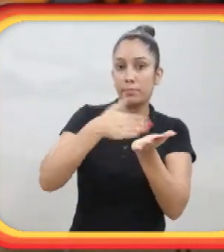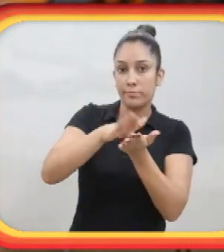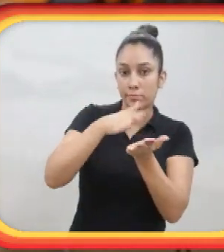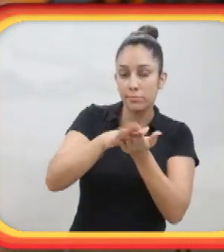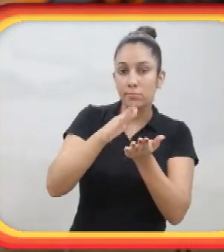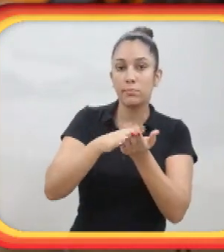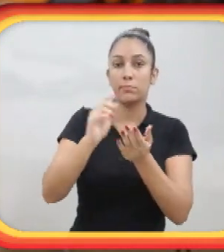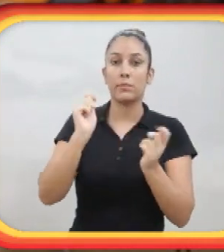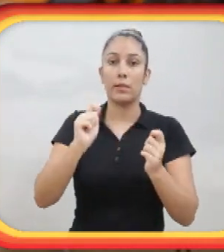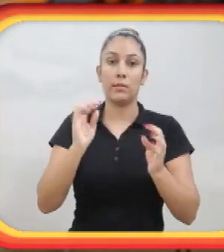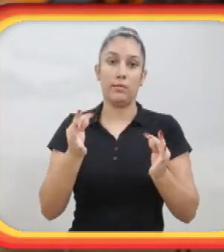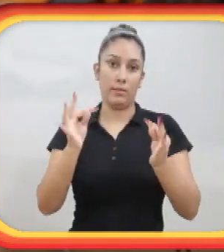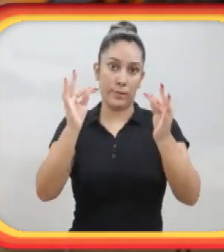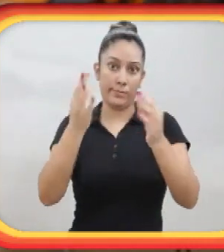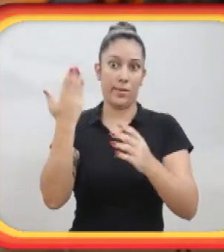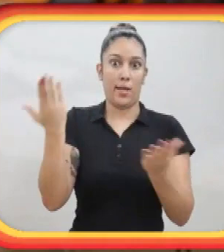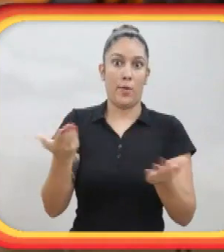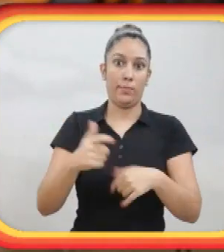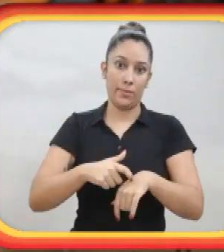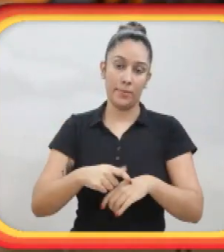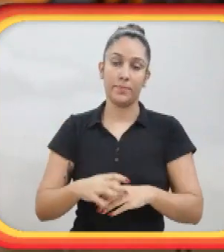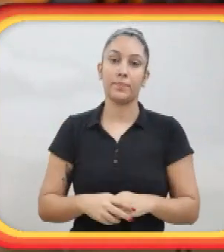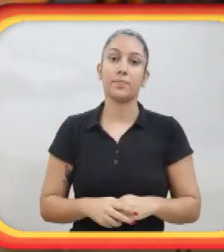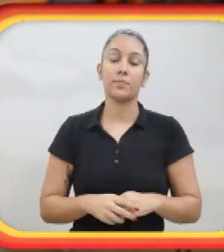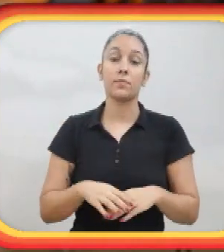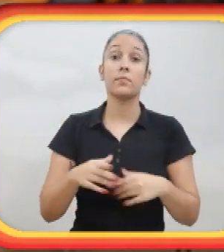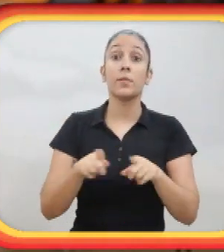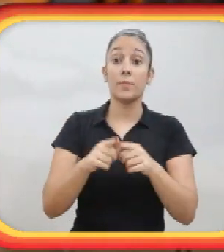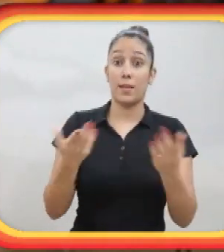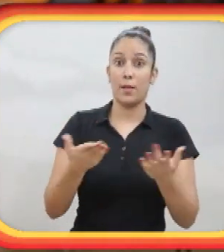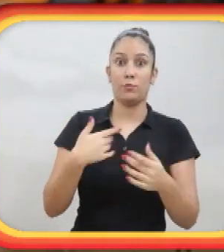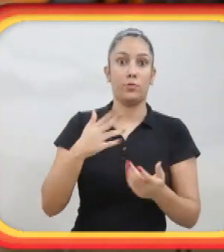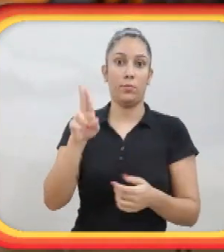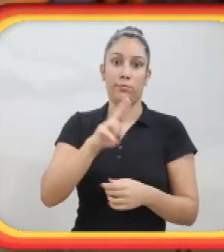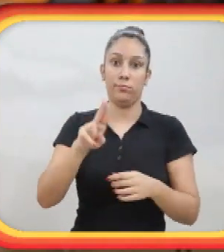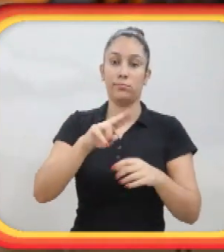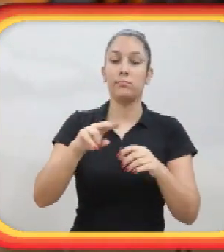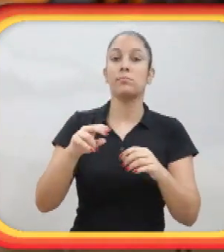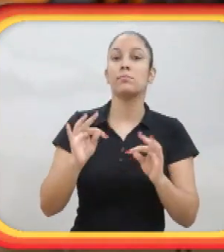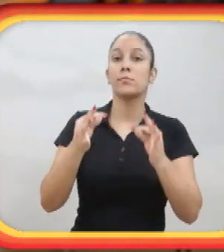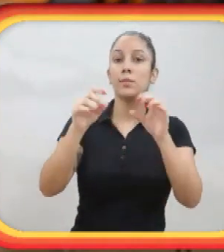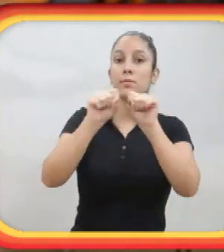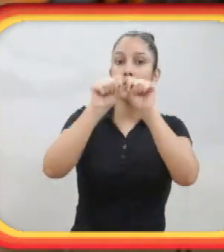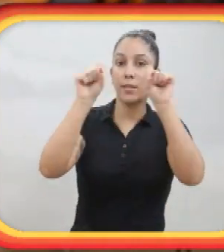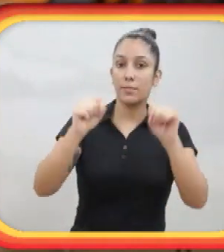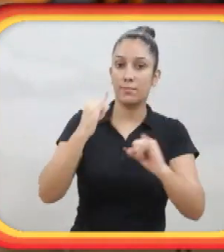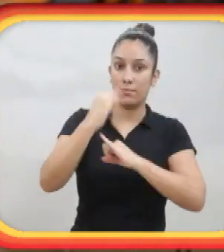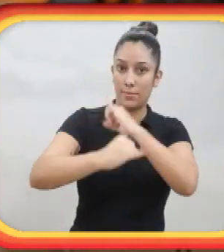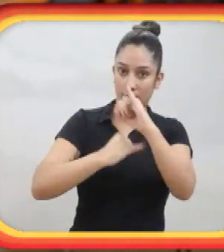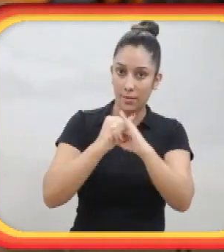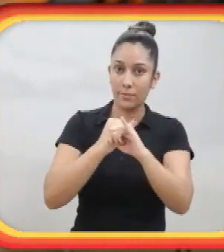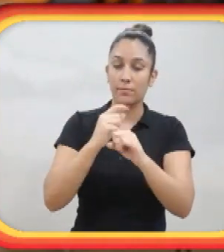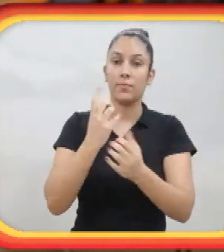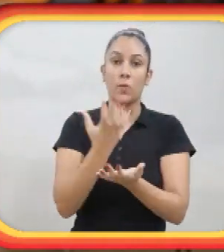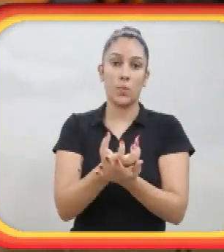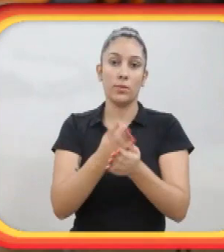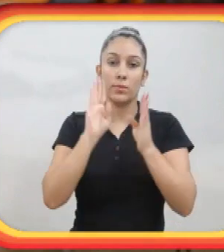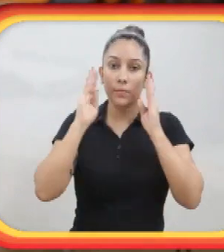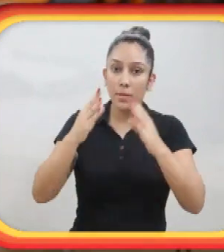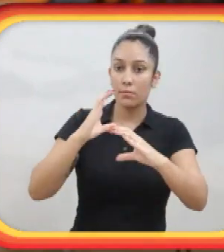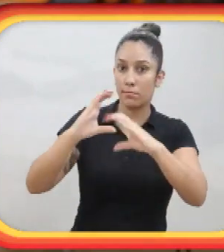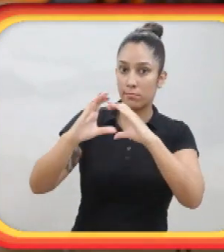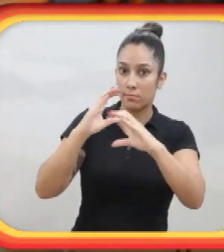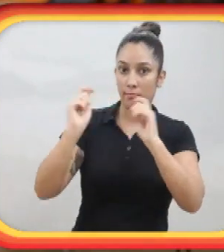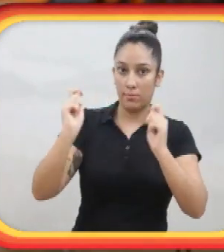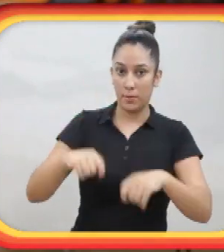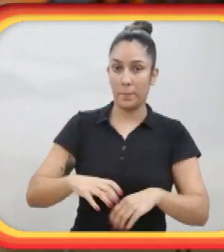tanto na baixa tecnologia, que são livros mesmo impressos, quanto em alta tecnologia, que aí já utilizam softwares